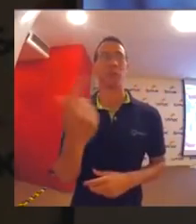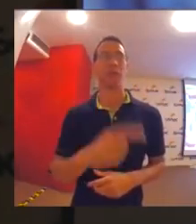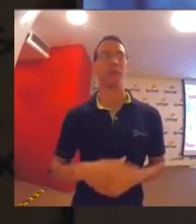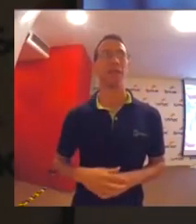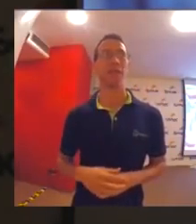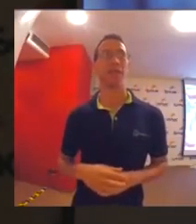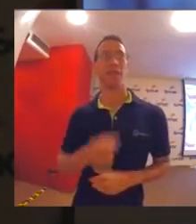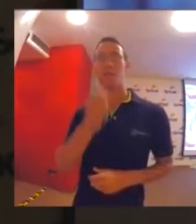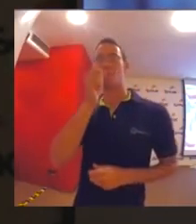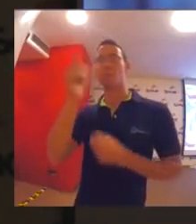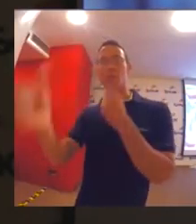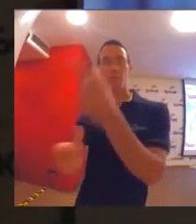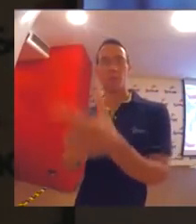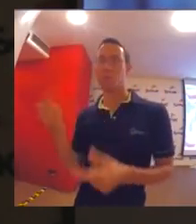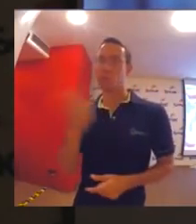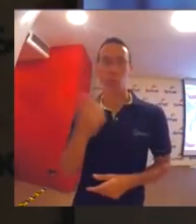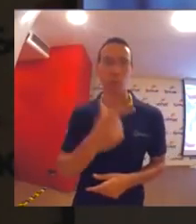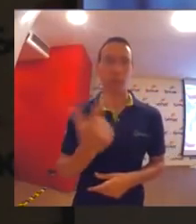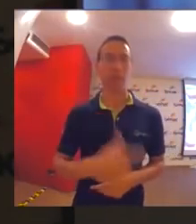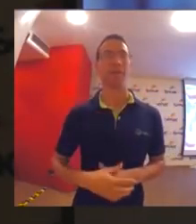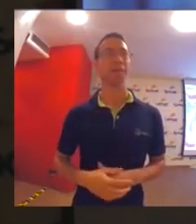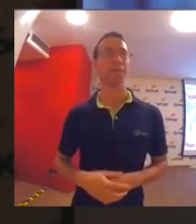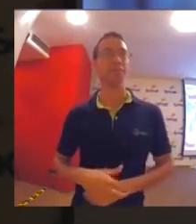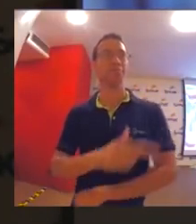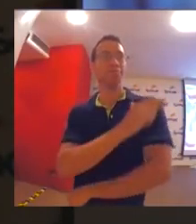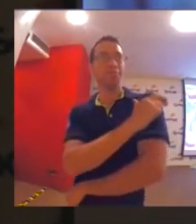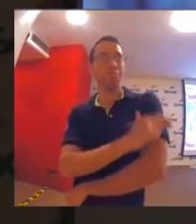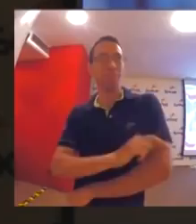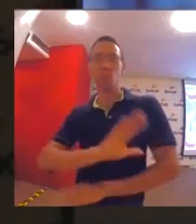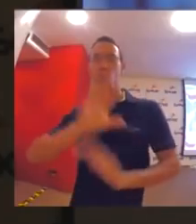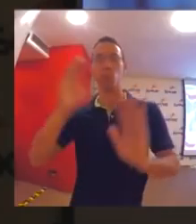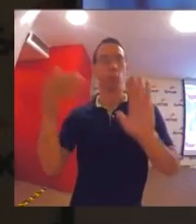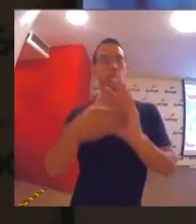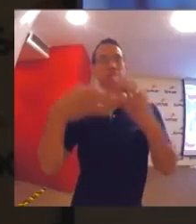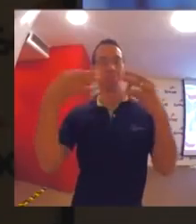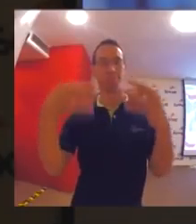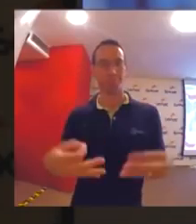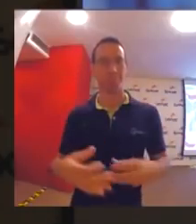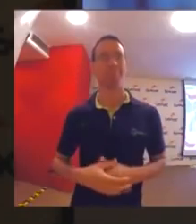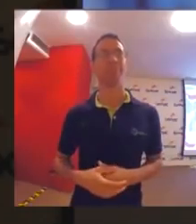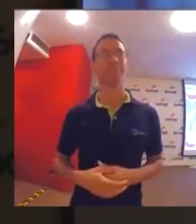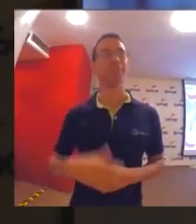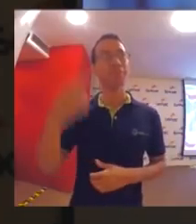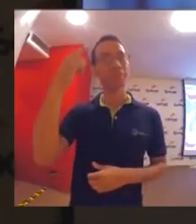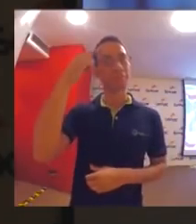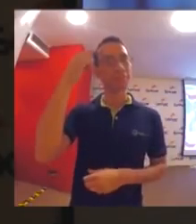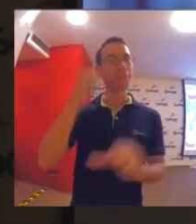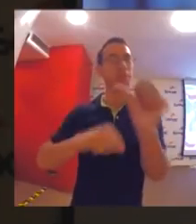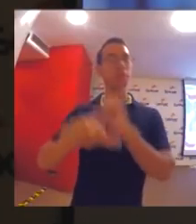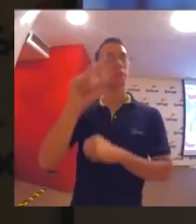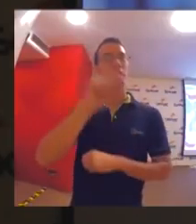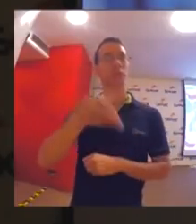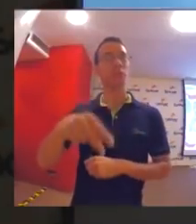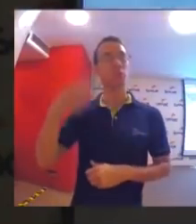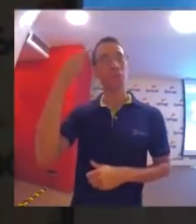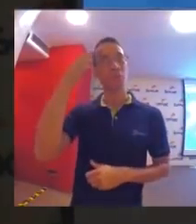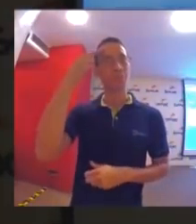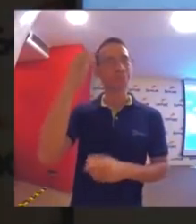ninguém ofende o outro. O respeito é total. Imagina se um professor não sonha com uma coisa